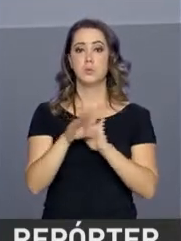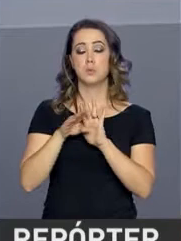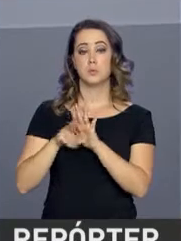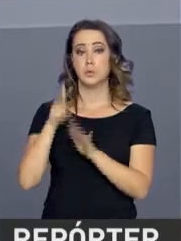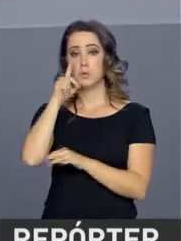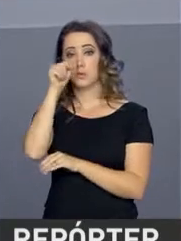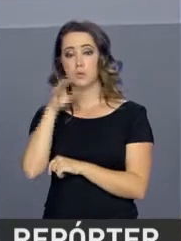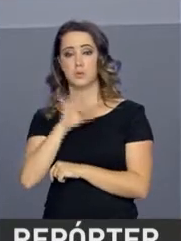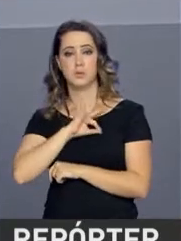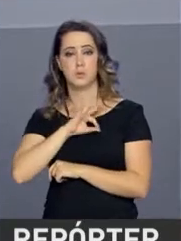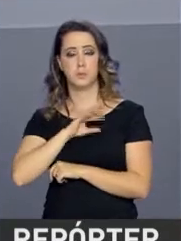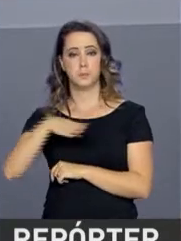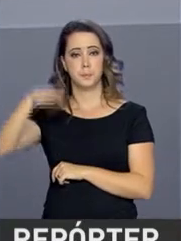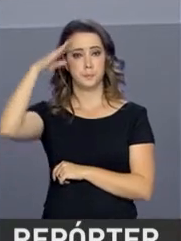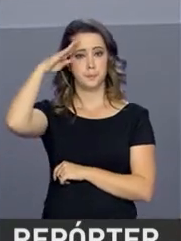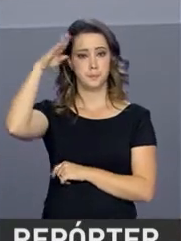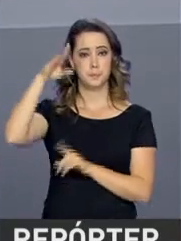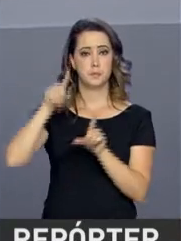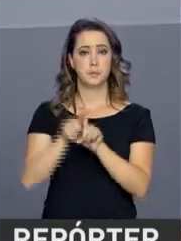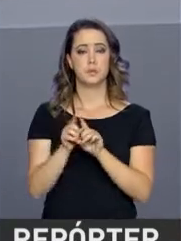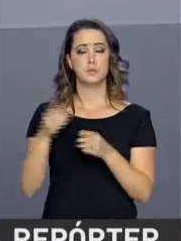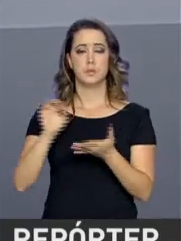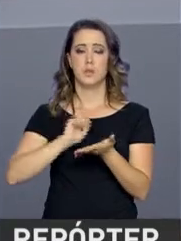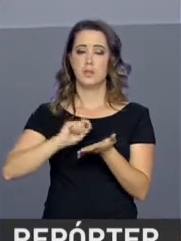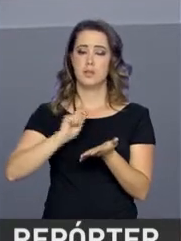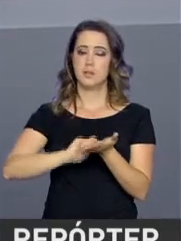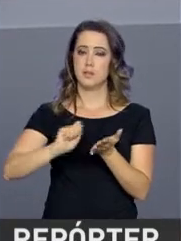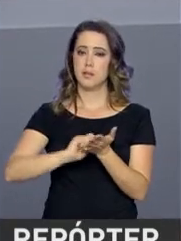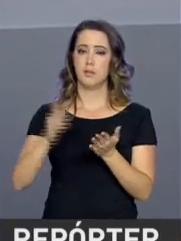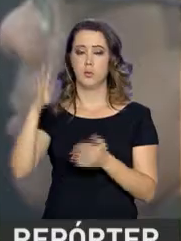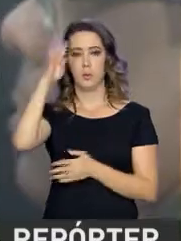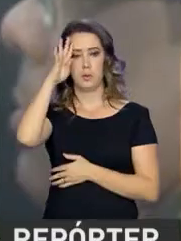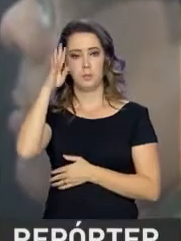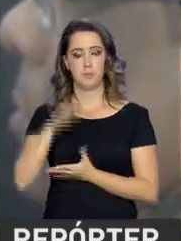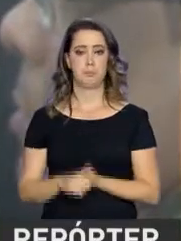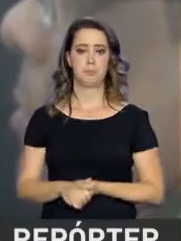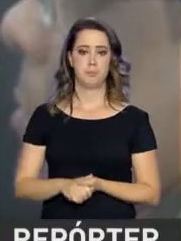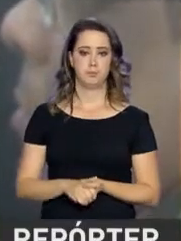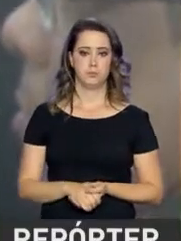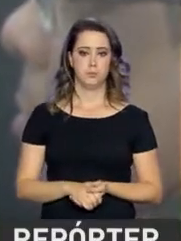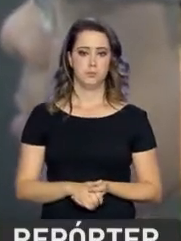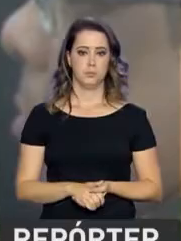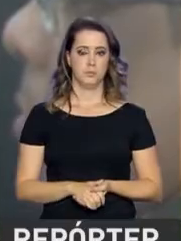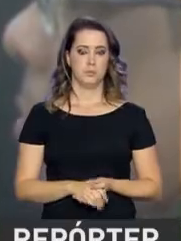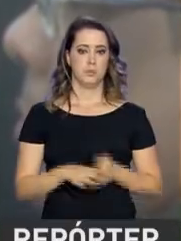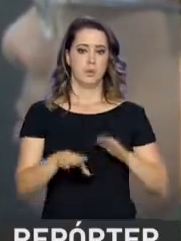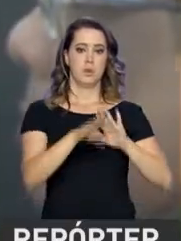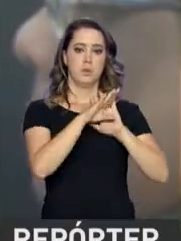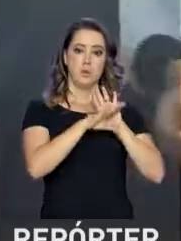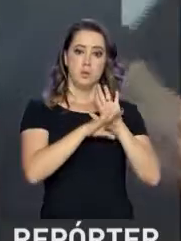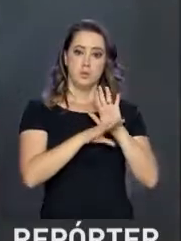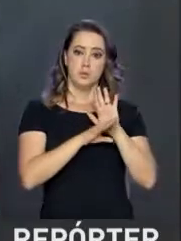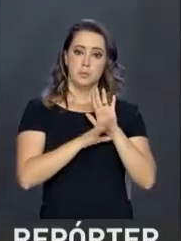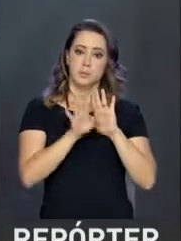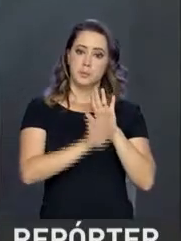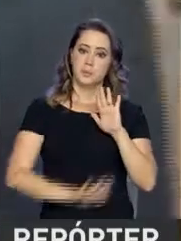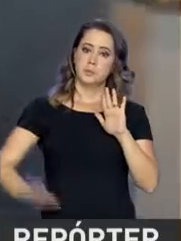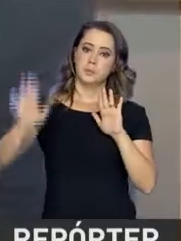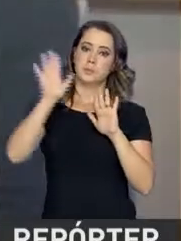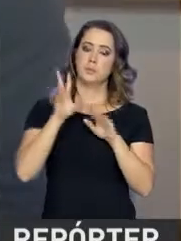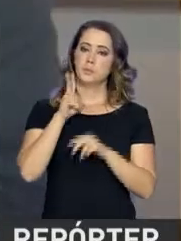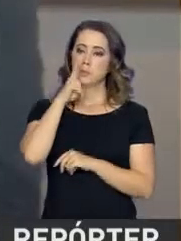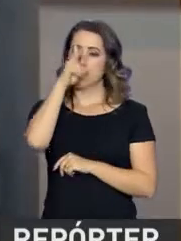das polícias militares assinado nesta quarta feira o plano nacional de apoio e fortalecimento